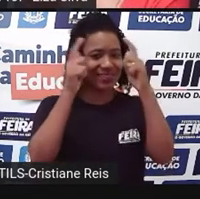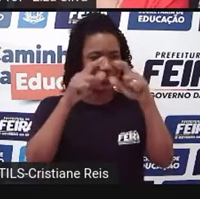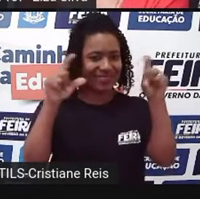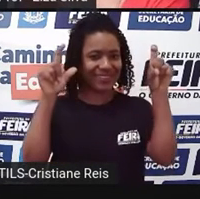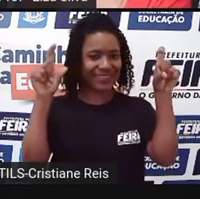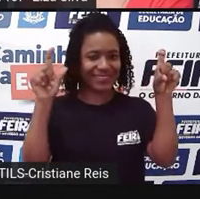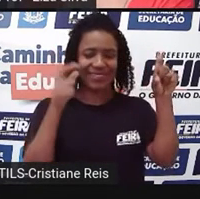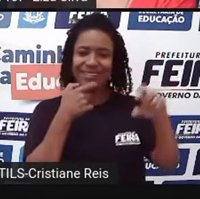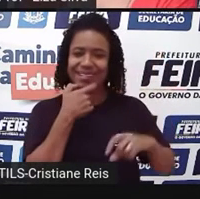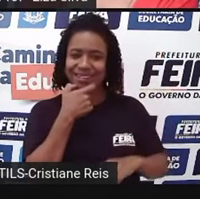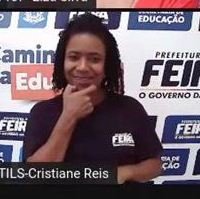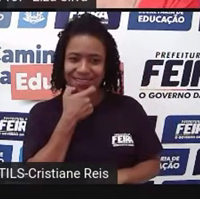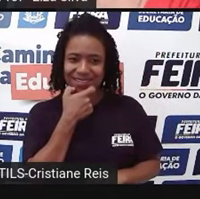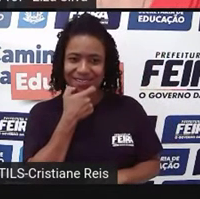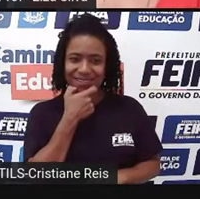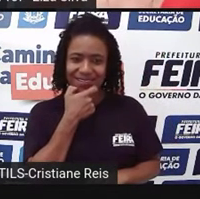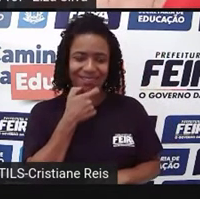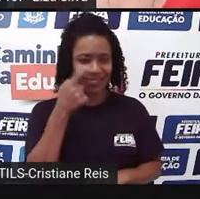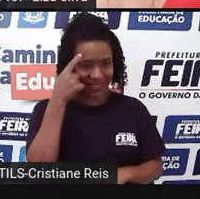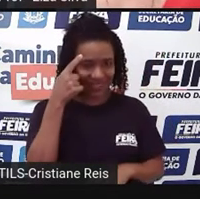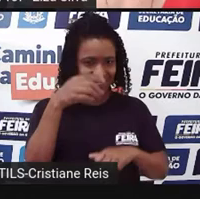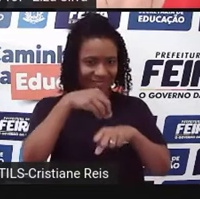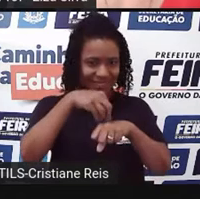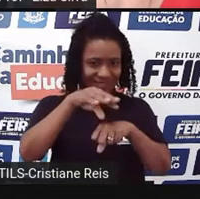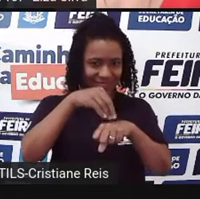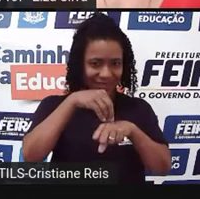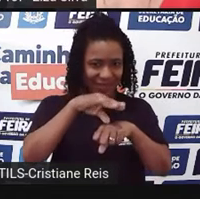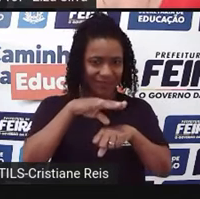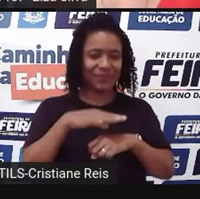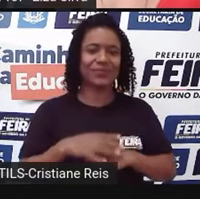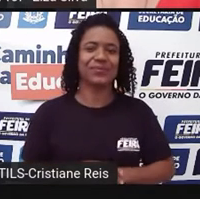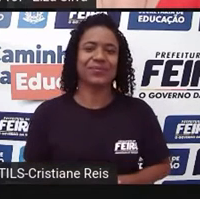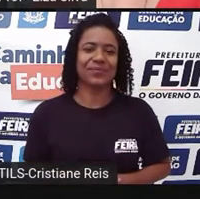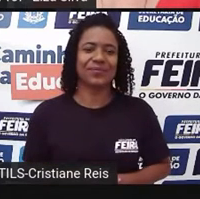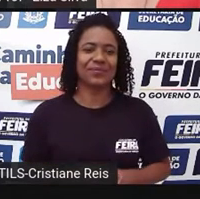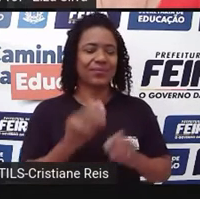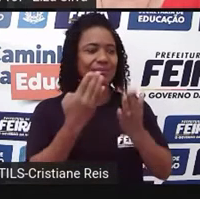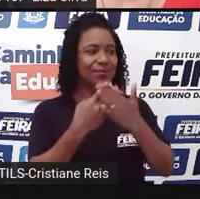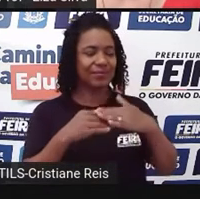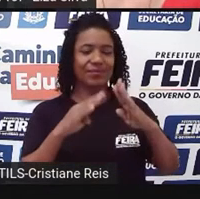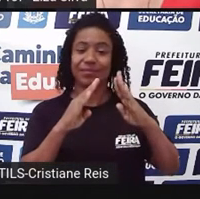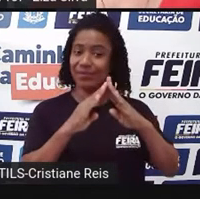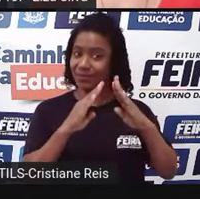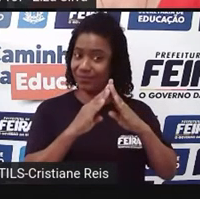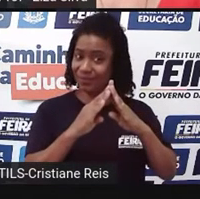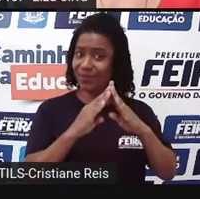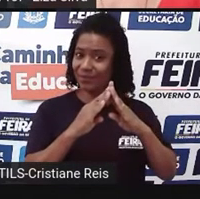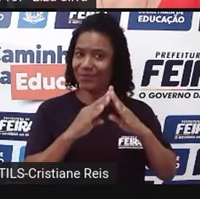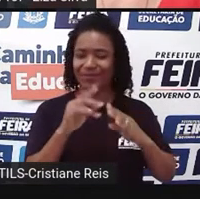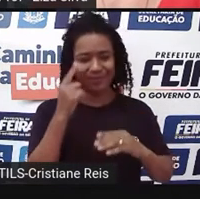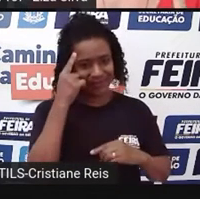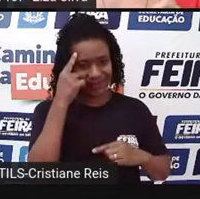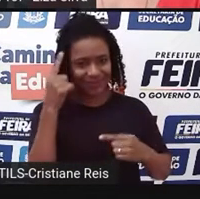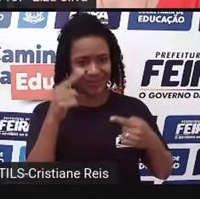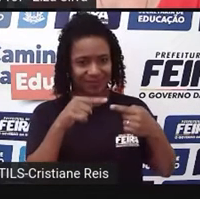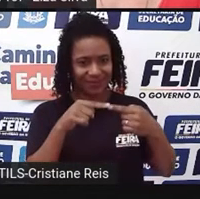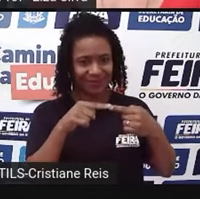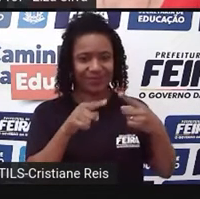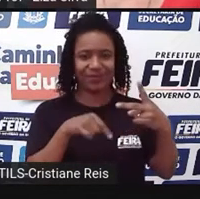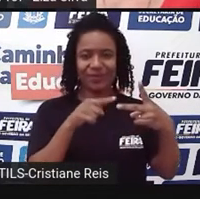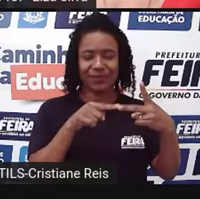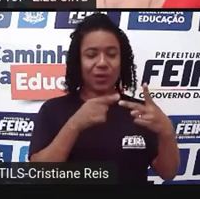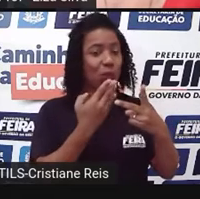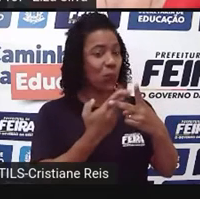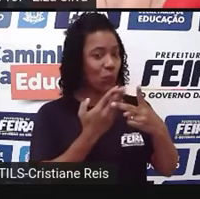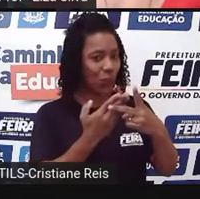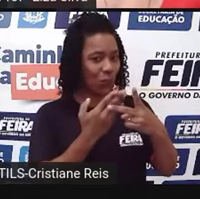que eu venho ensinando desde o primeiro dia de aula coloca o nome da nossa escola Skill este o